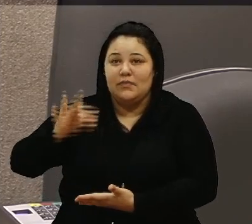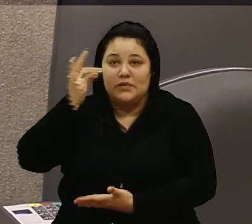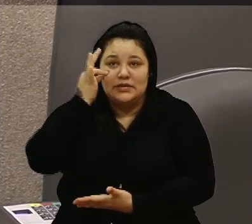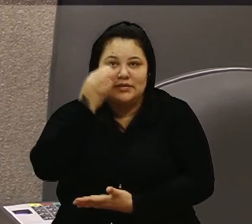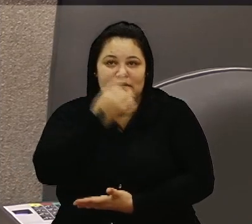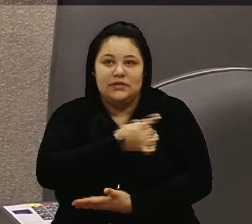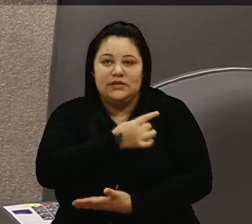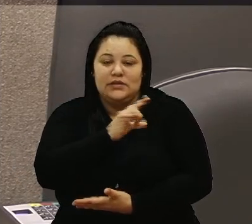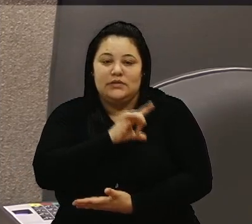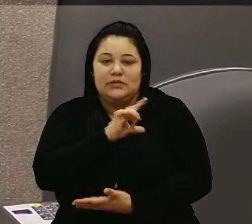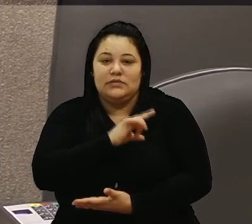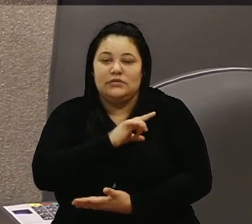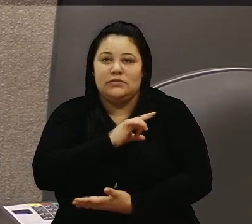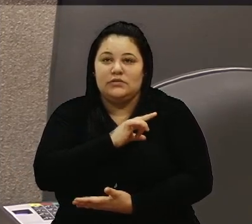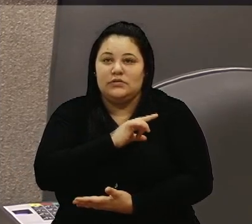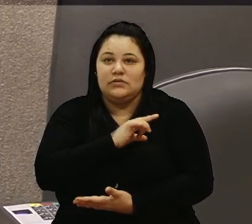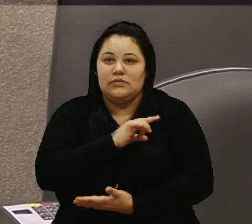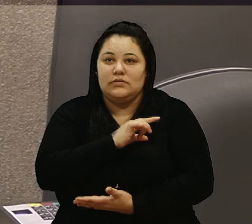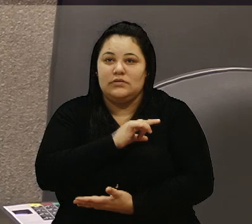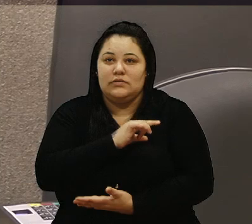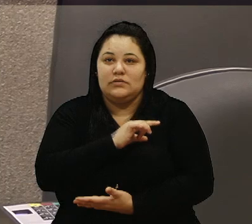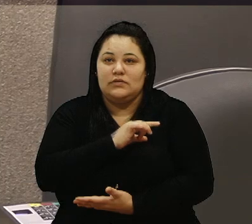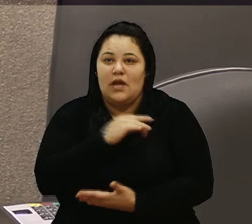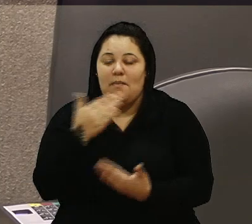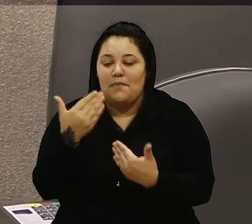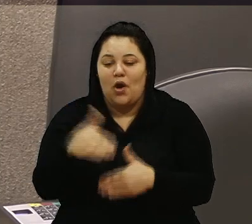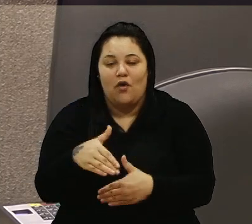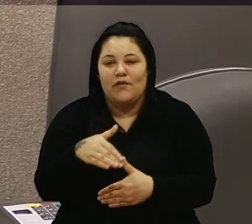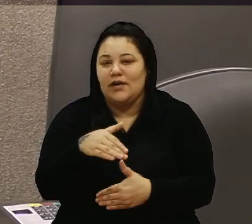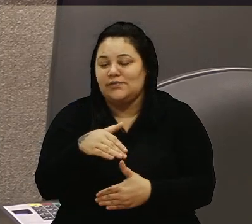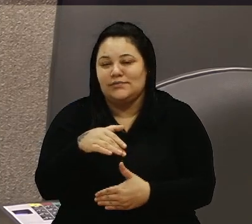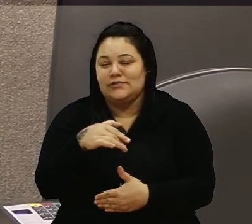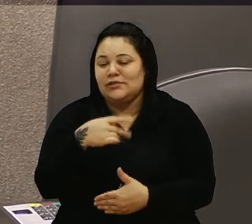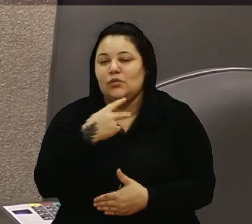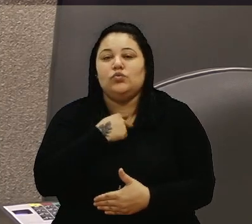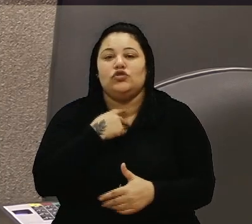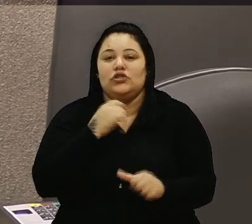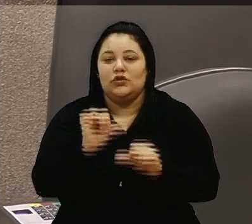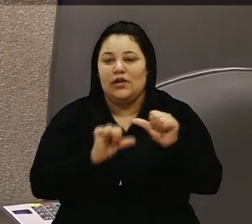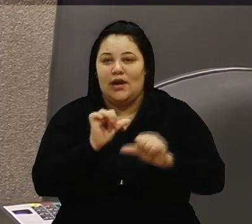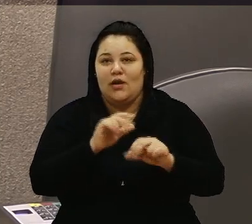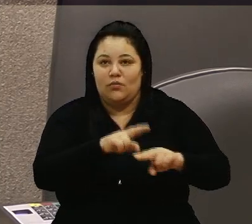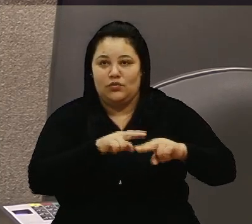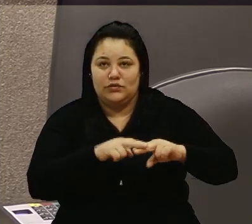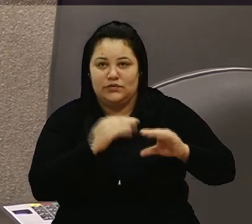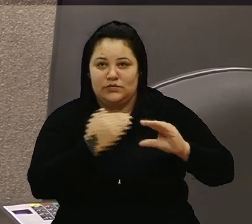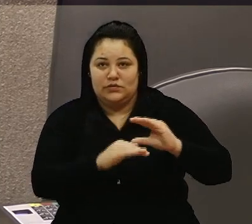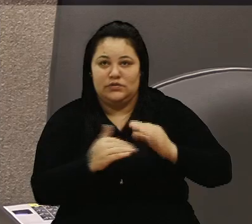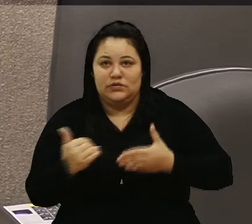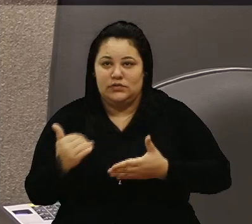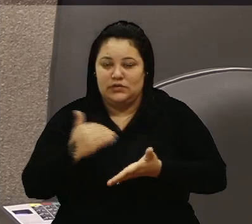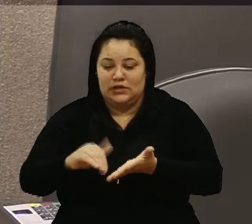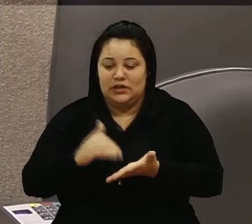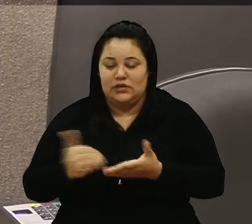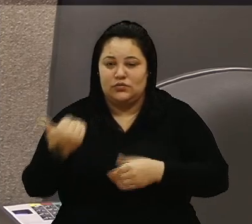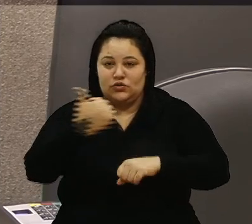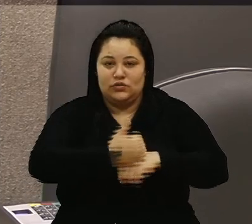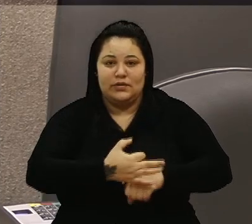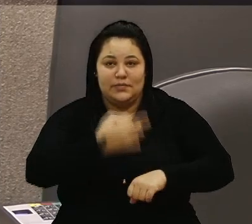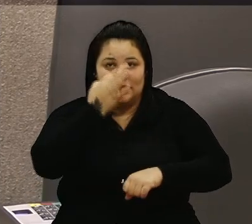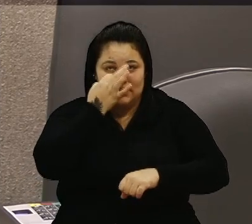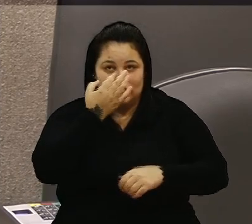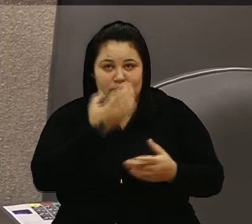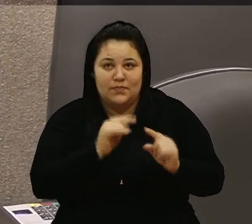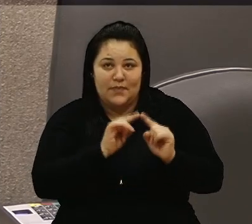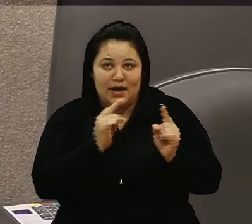tinha prova e realmente não tinha como ser adiado, e por isso que fez o encaminhamento para o secretário adjunto para que ele estivesse presente. Mas entendo